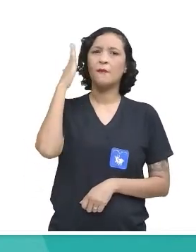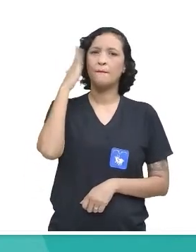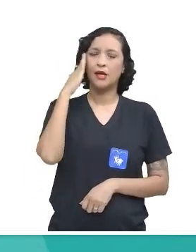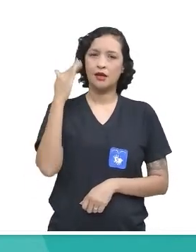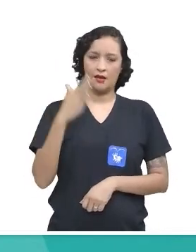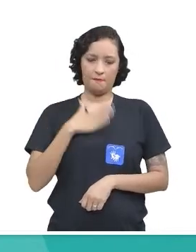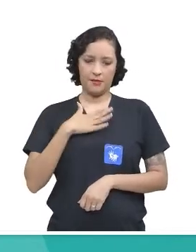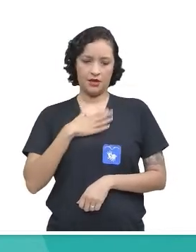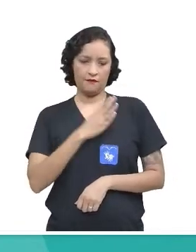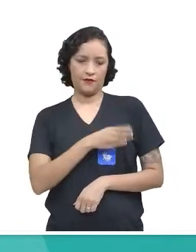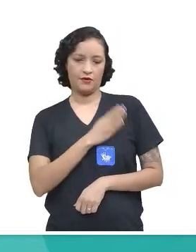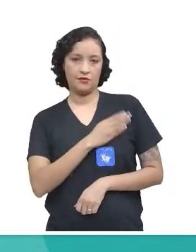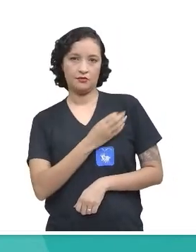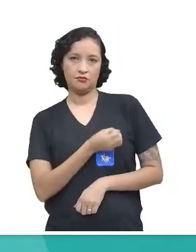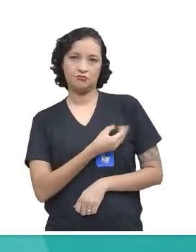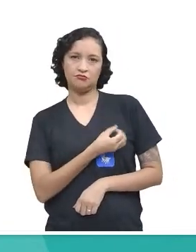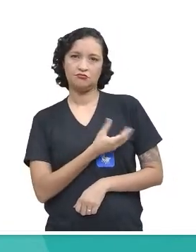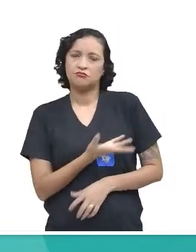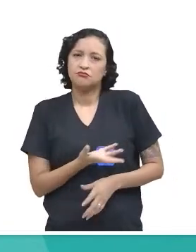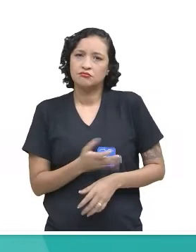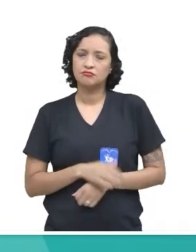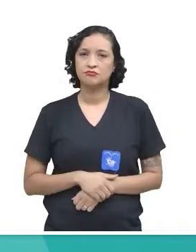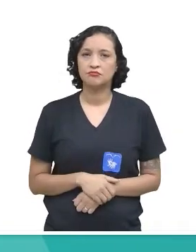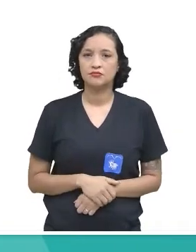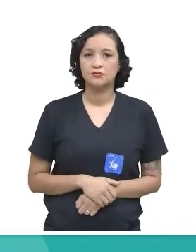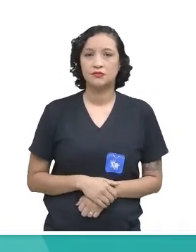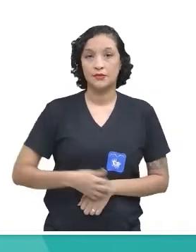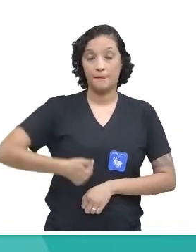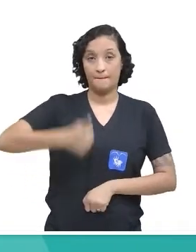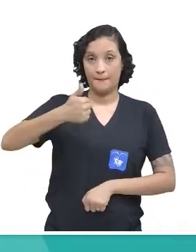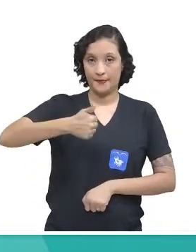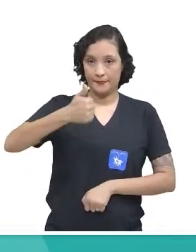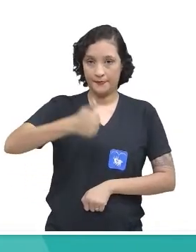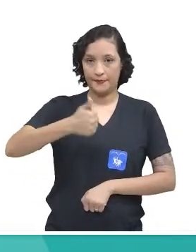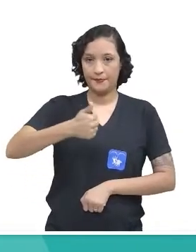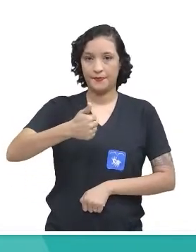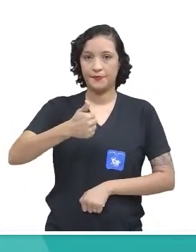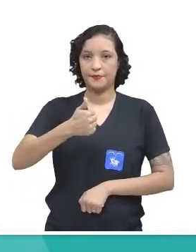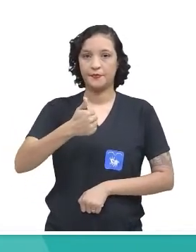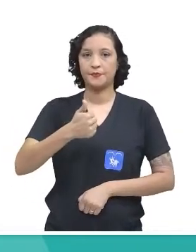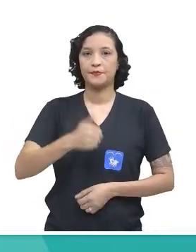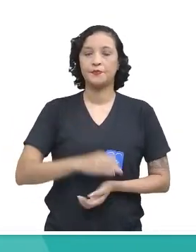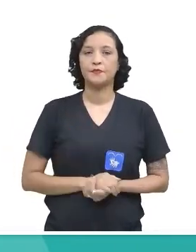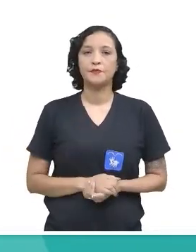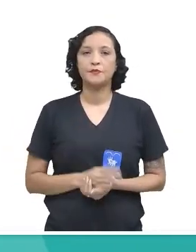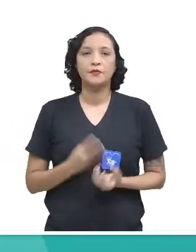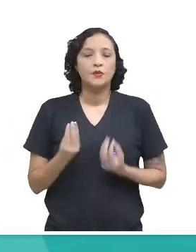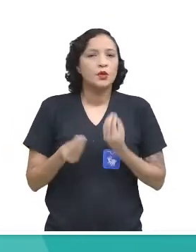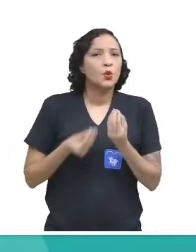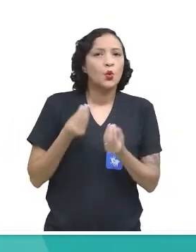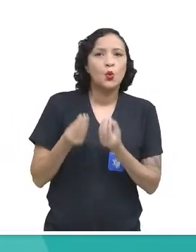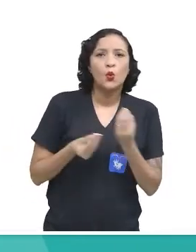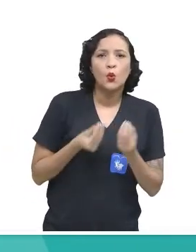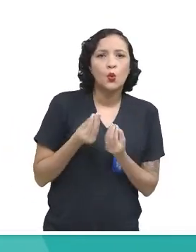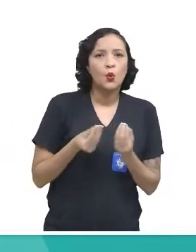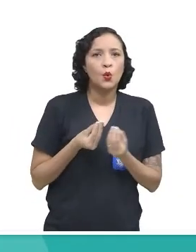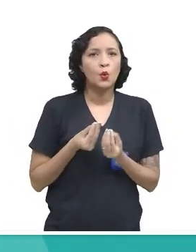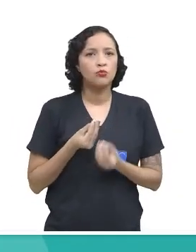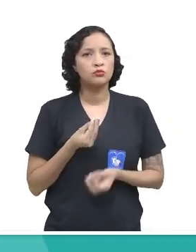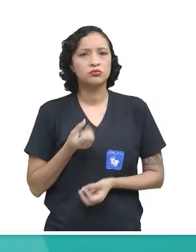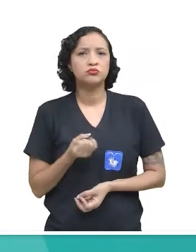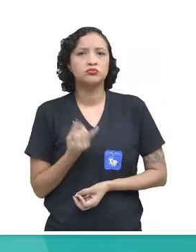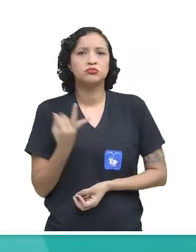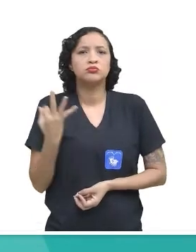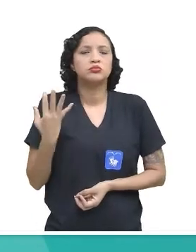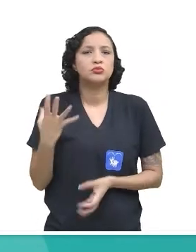frequência cardíaca? Né? Primeiro, nós vamos ver como é que se verifica essa frequência cardíaca.